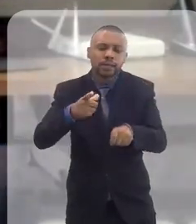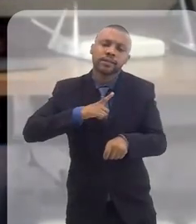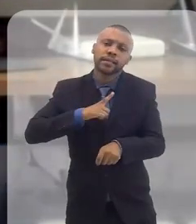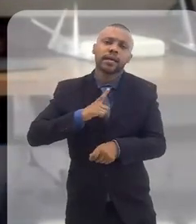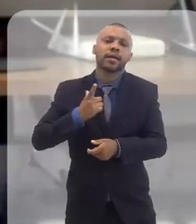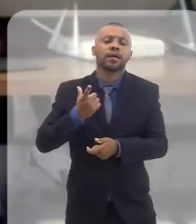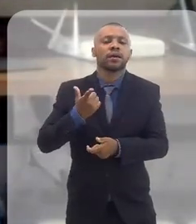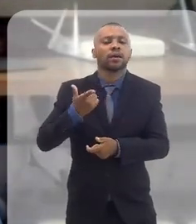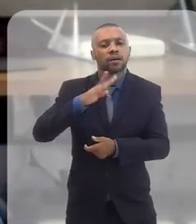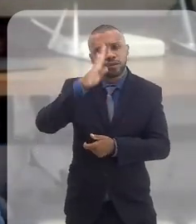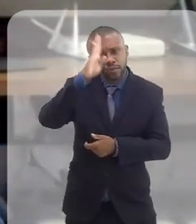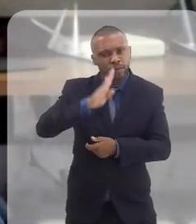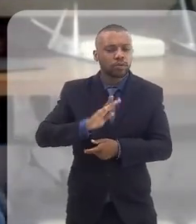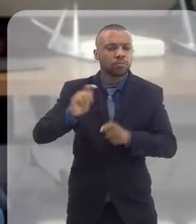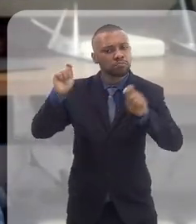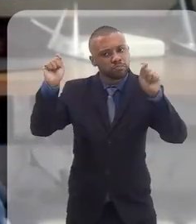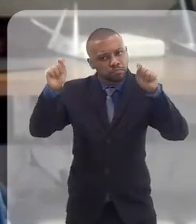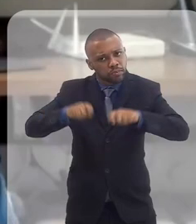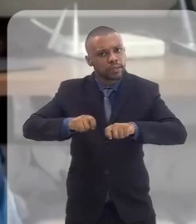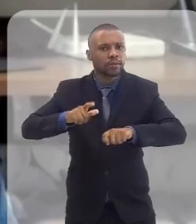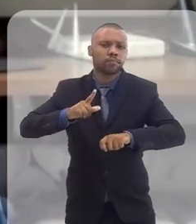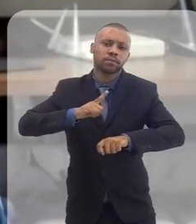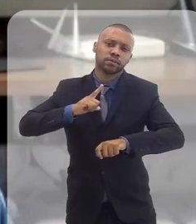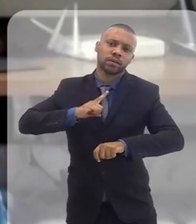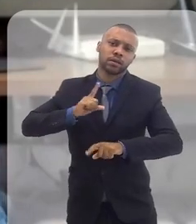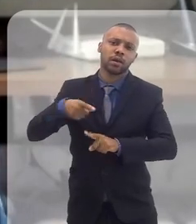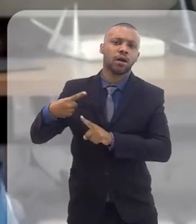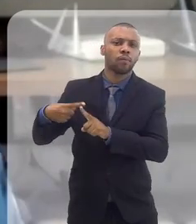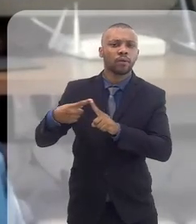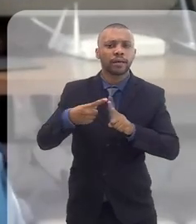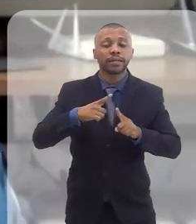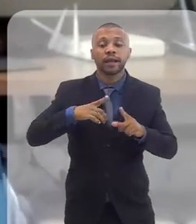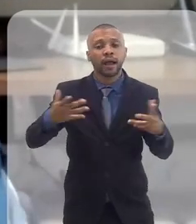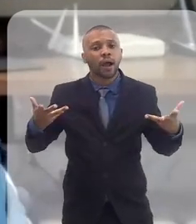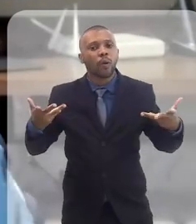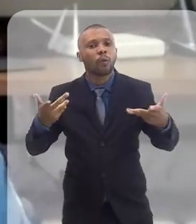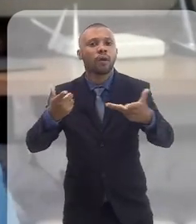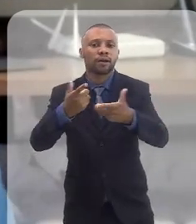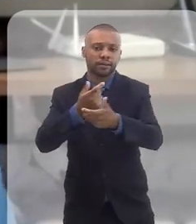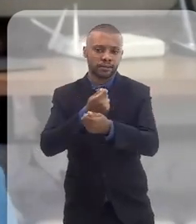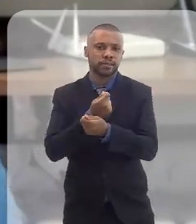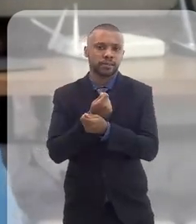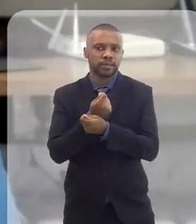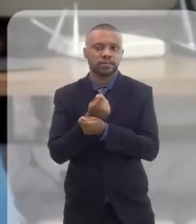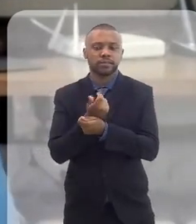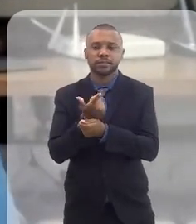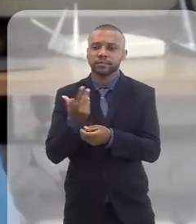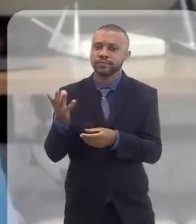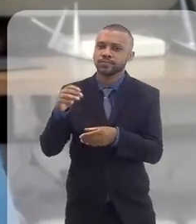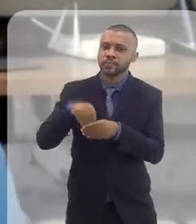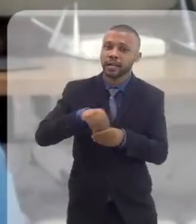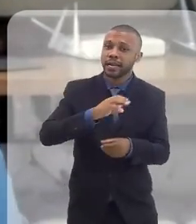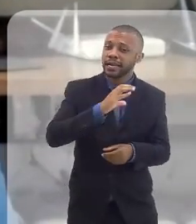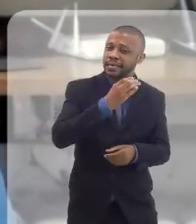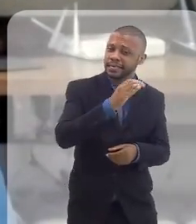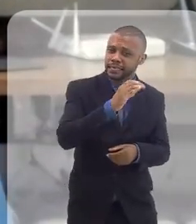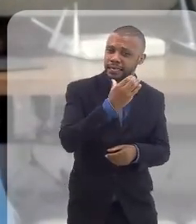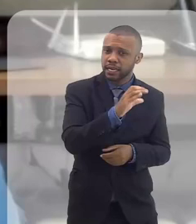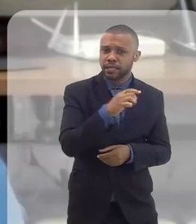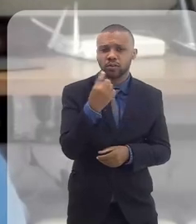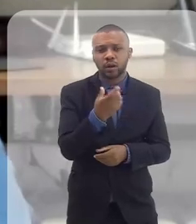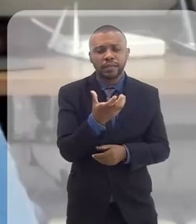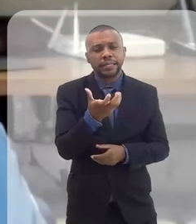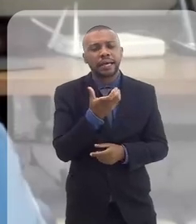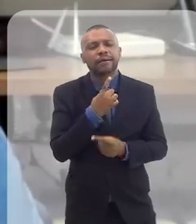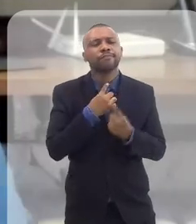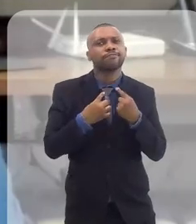Isso nós podemos ter no Brasil. Nós podemos, porque tem a qualidade do que entra,